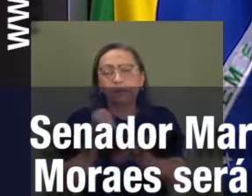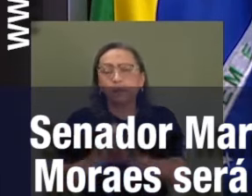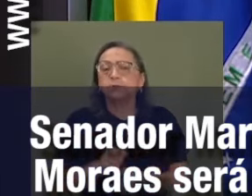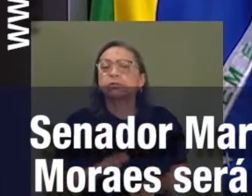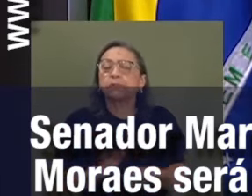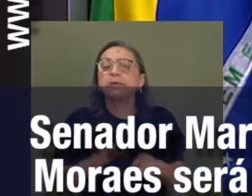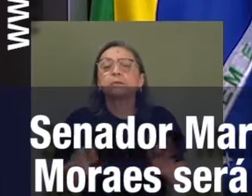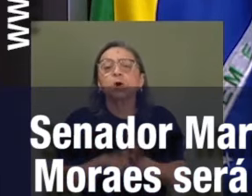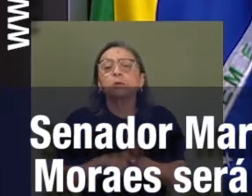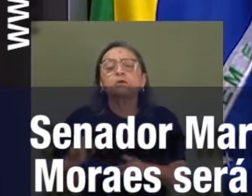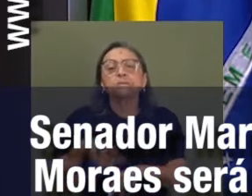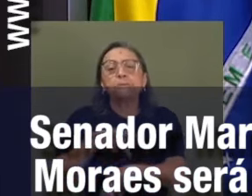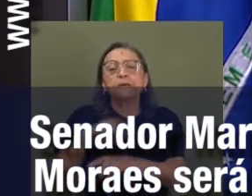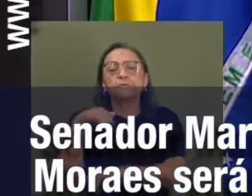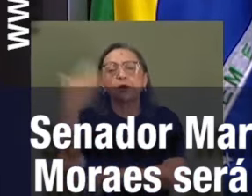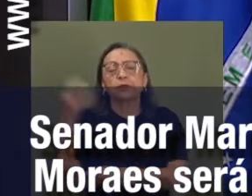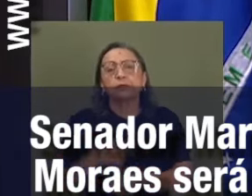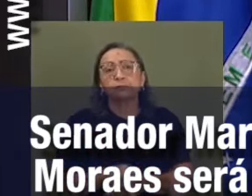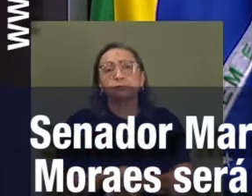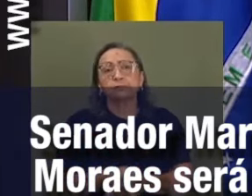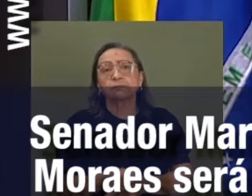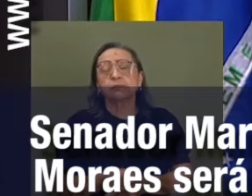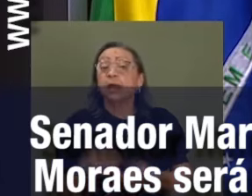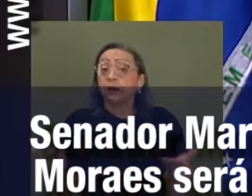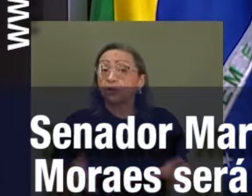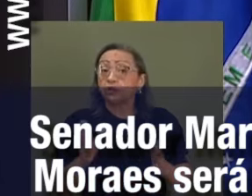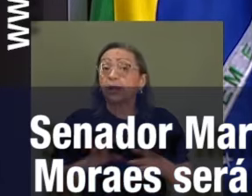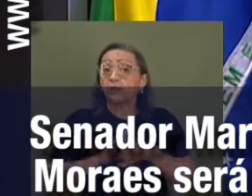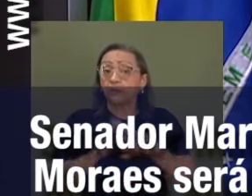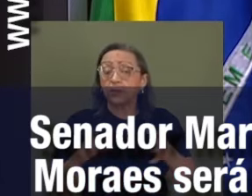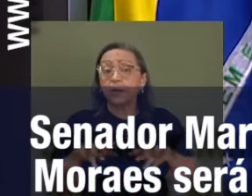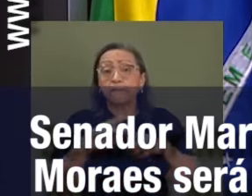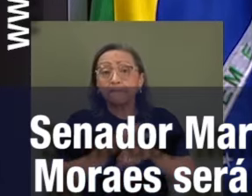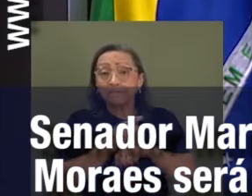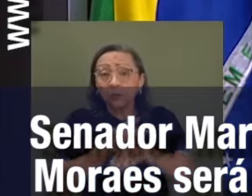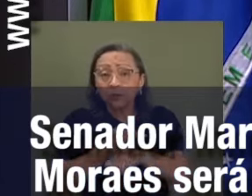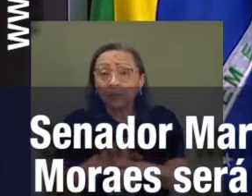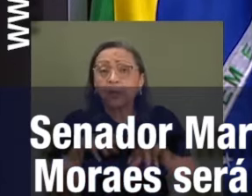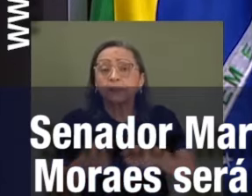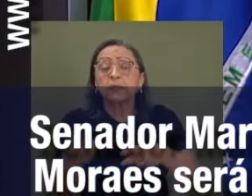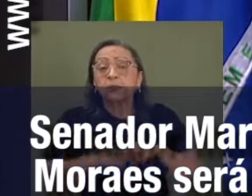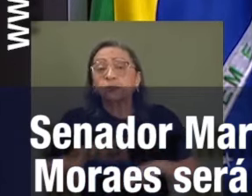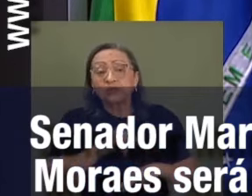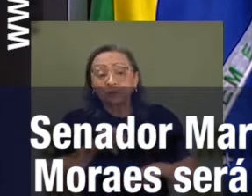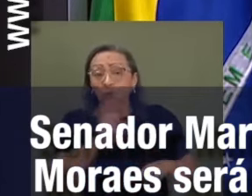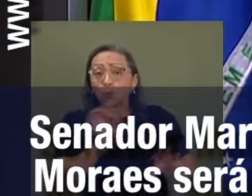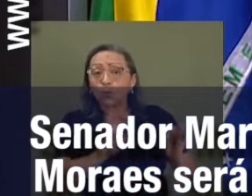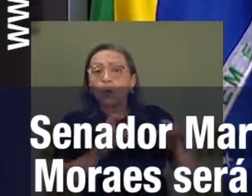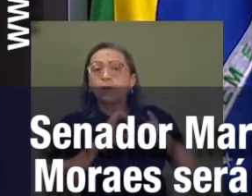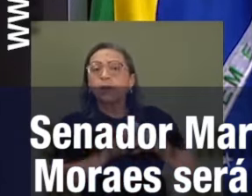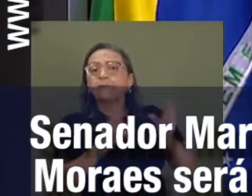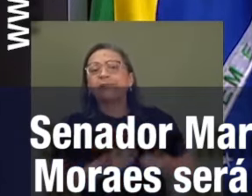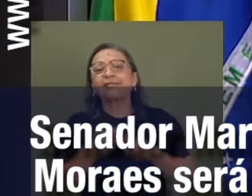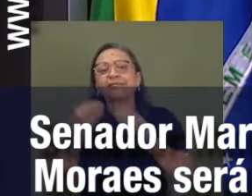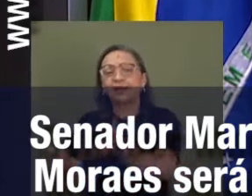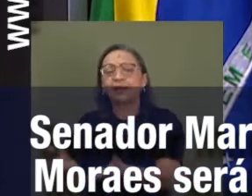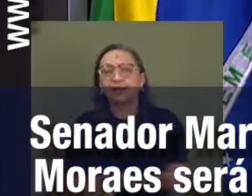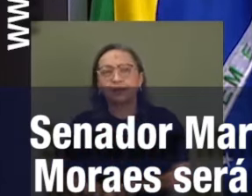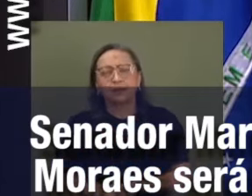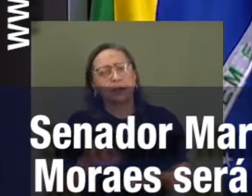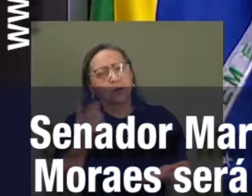diplomático, desde já autorizada busca e apreensão, caso não haja sua entrega espontânea. Isso